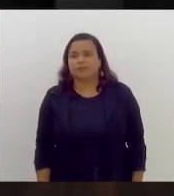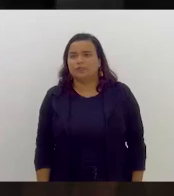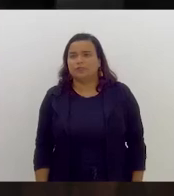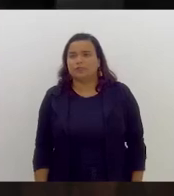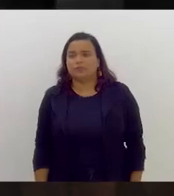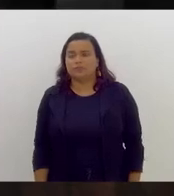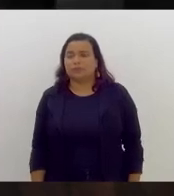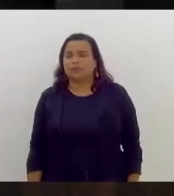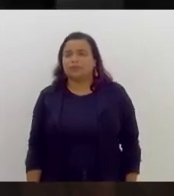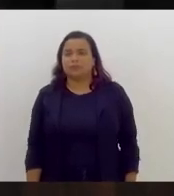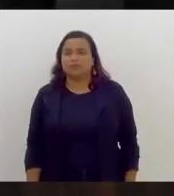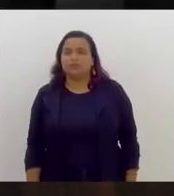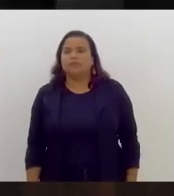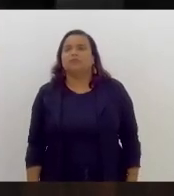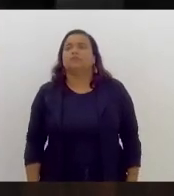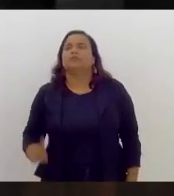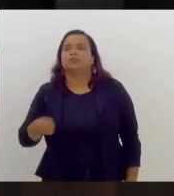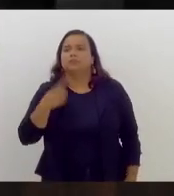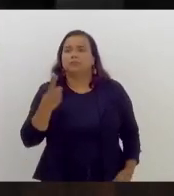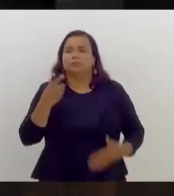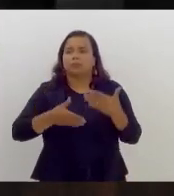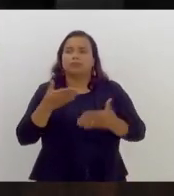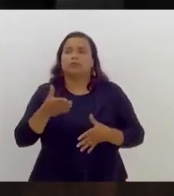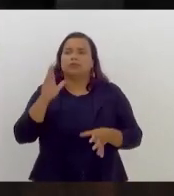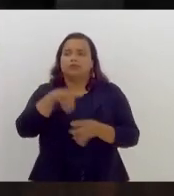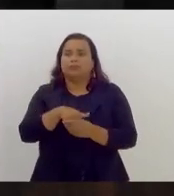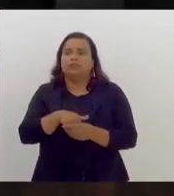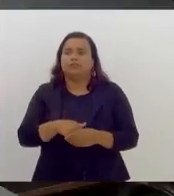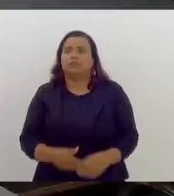Subi, estamos em processo de votação.